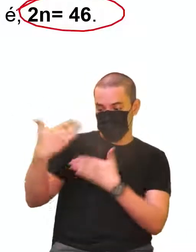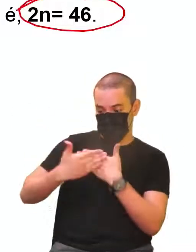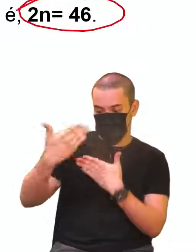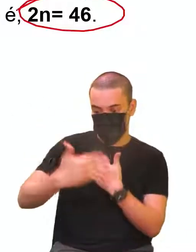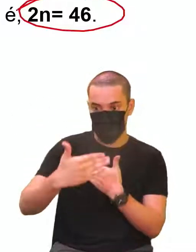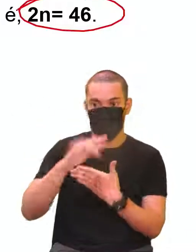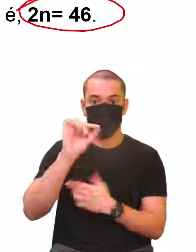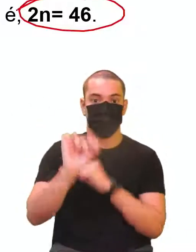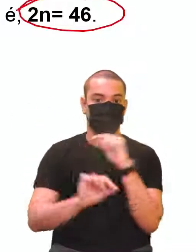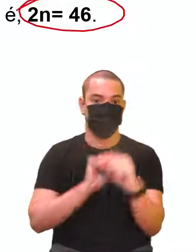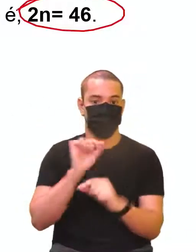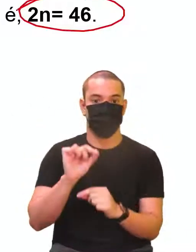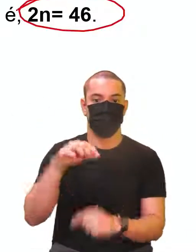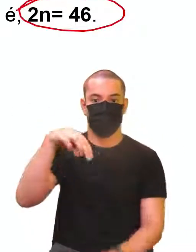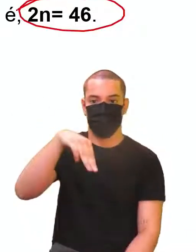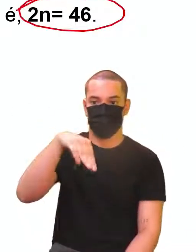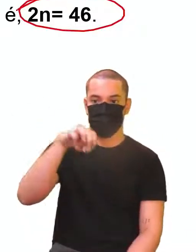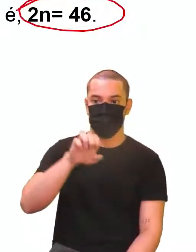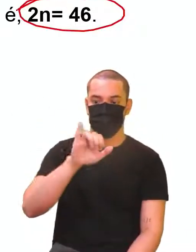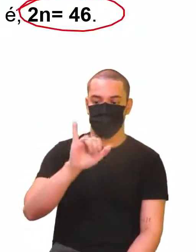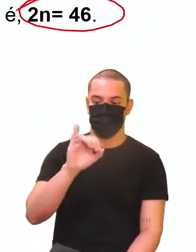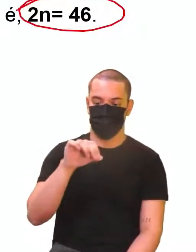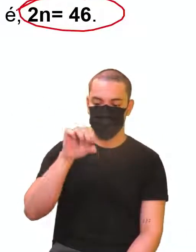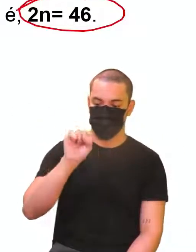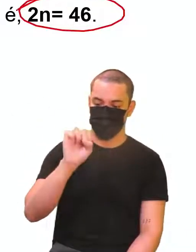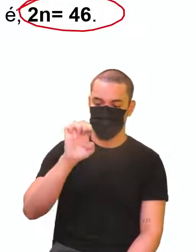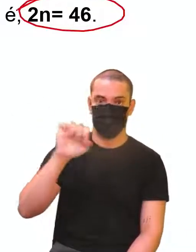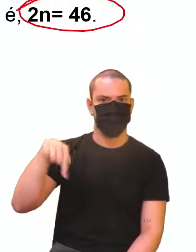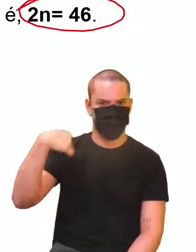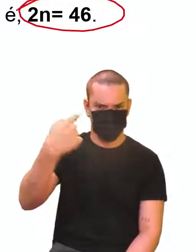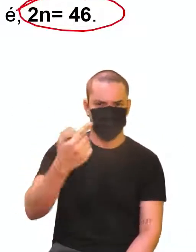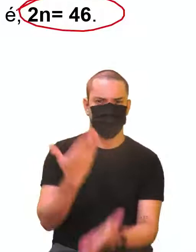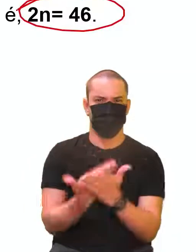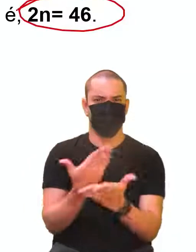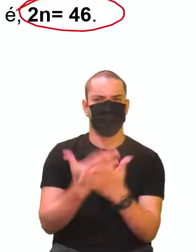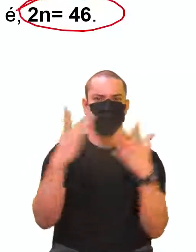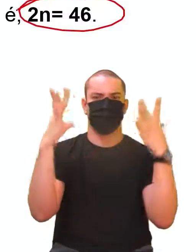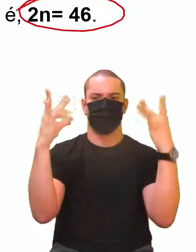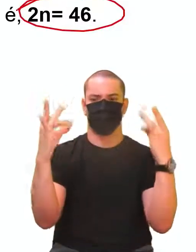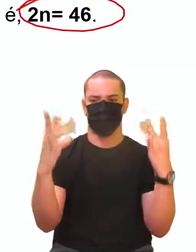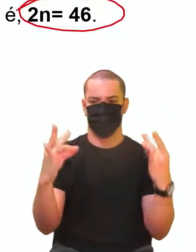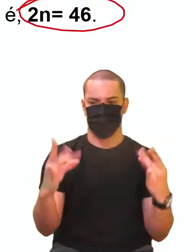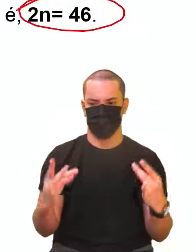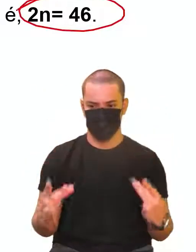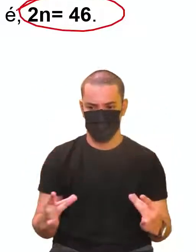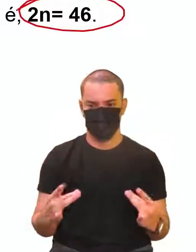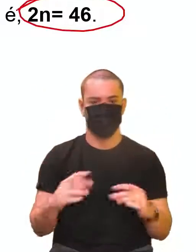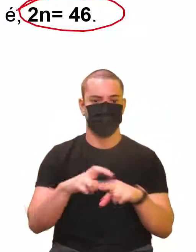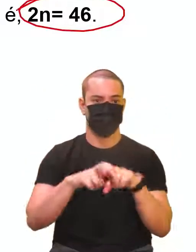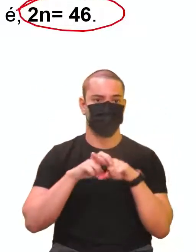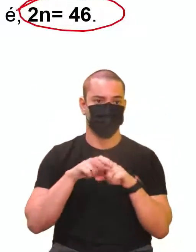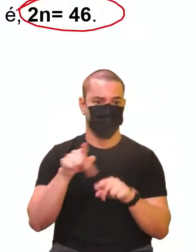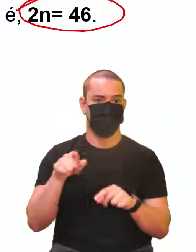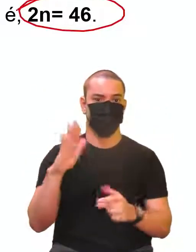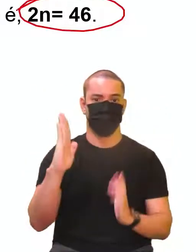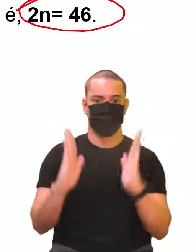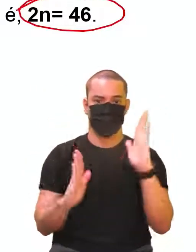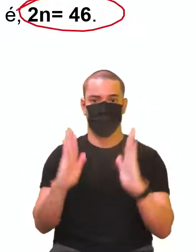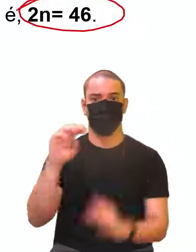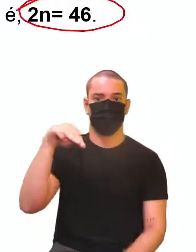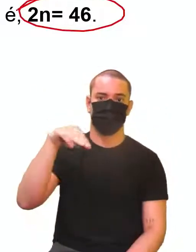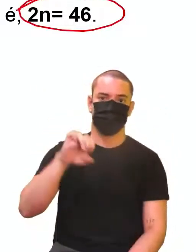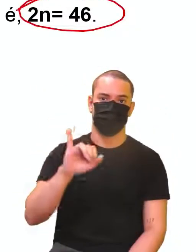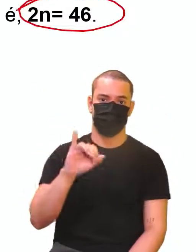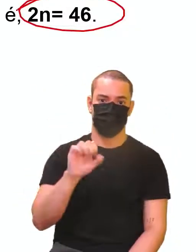é a meiose, que nós vamos detalhar aí para frente nas outras aulas. Então, esse processo meiótico é que